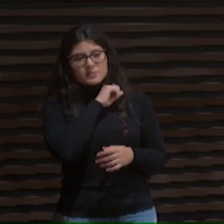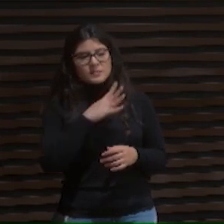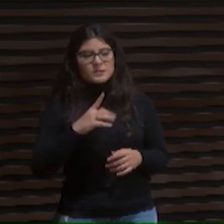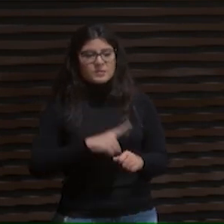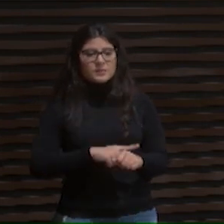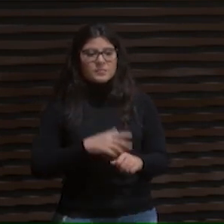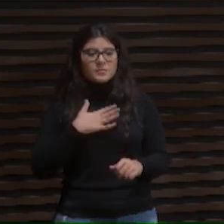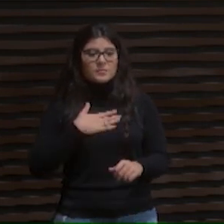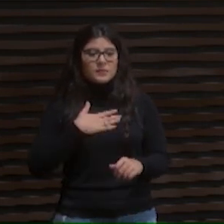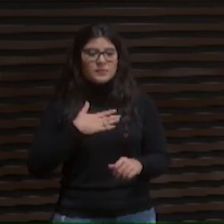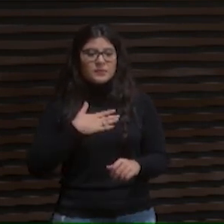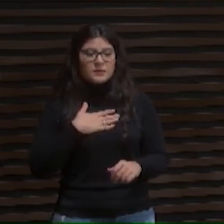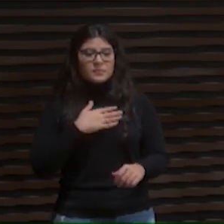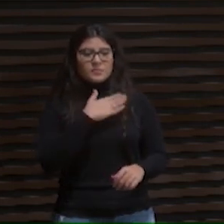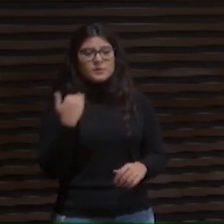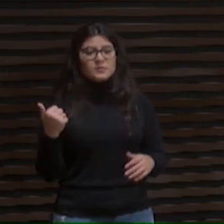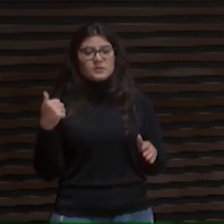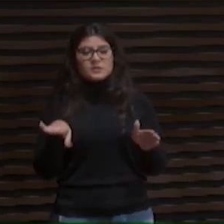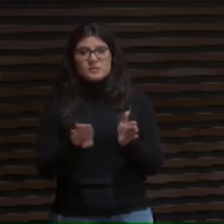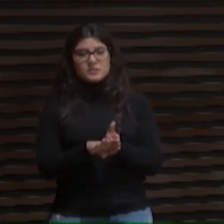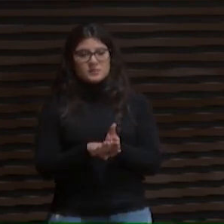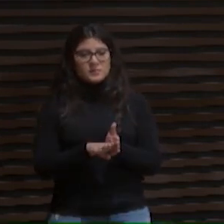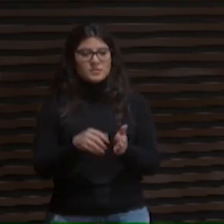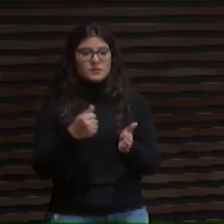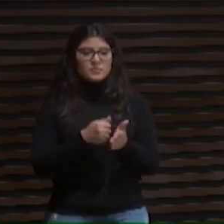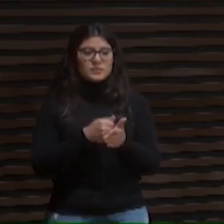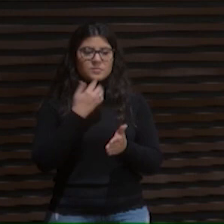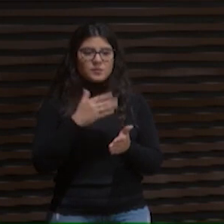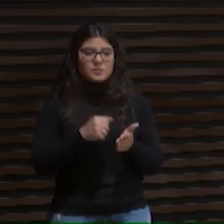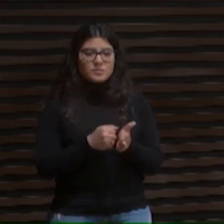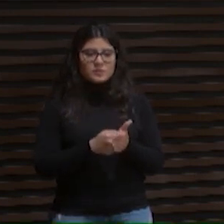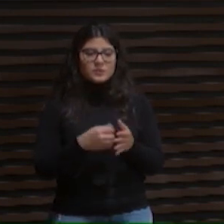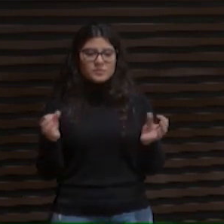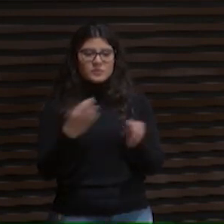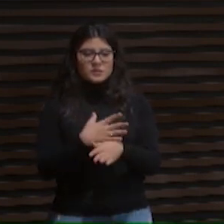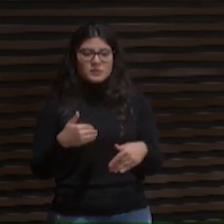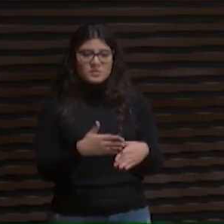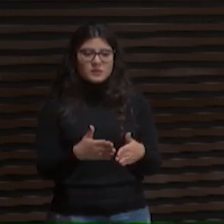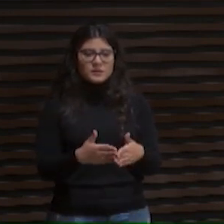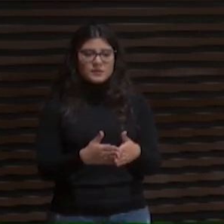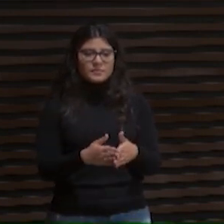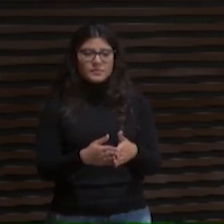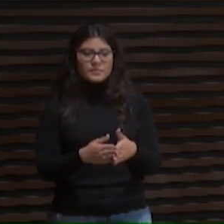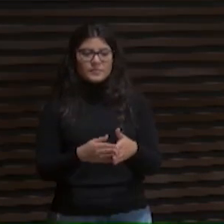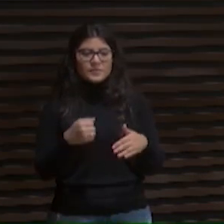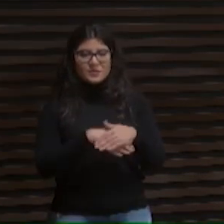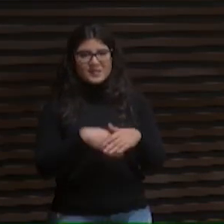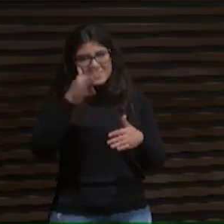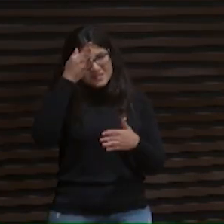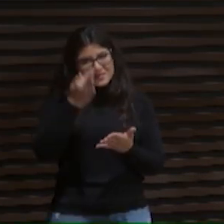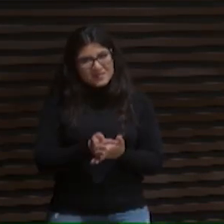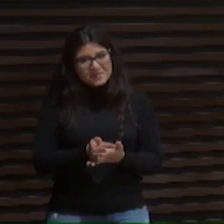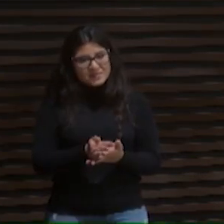minha partida é chegado. Combati o bom combate, completei a carreira, guardei a fé.